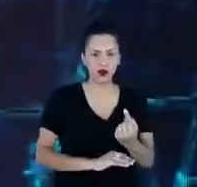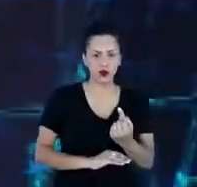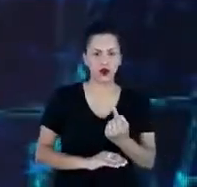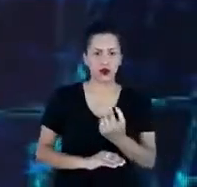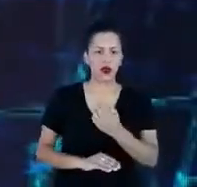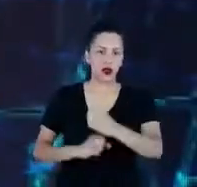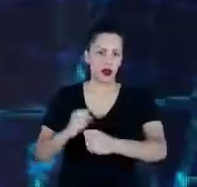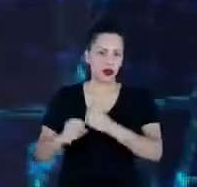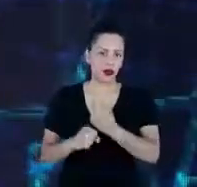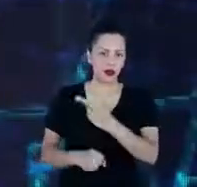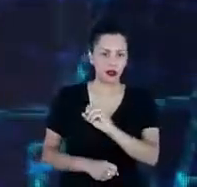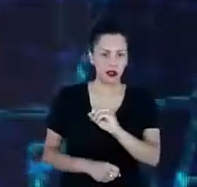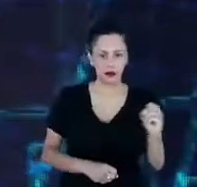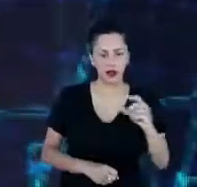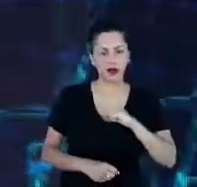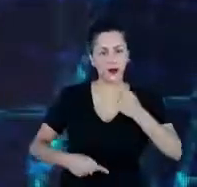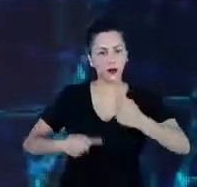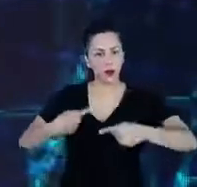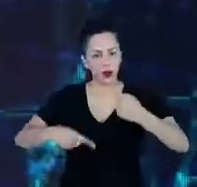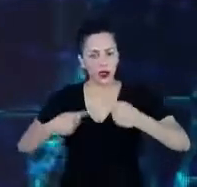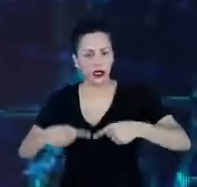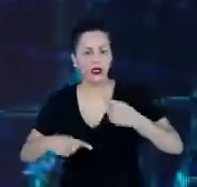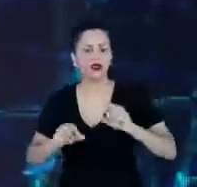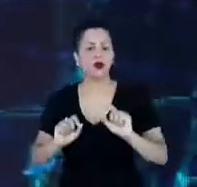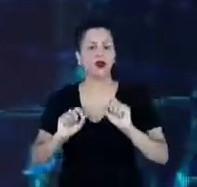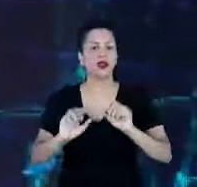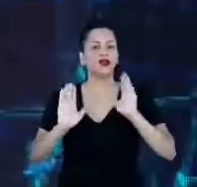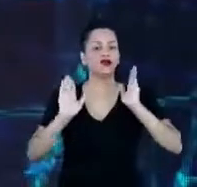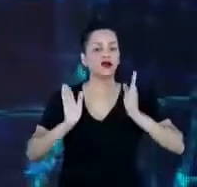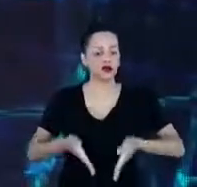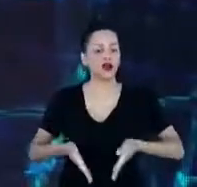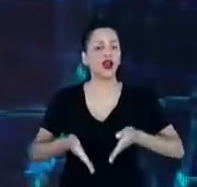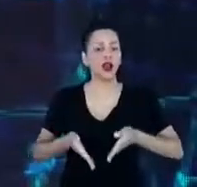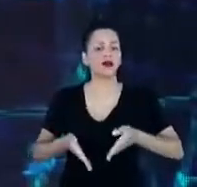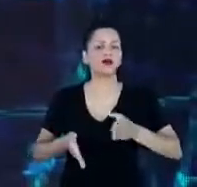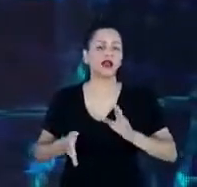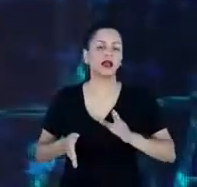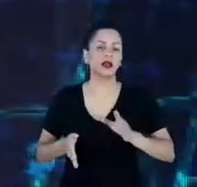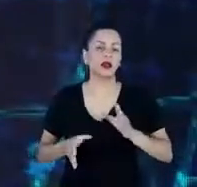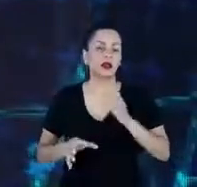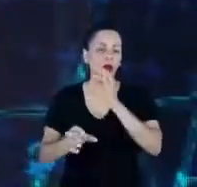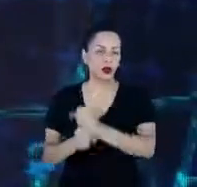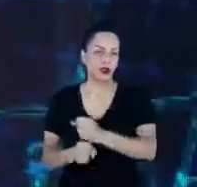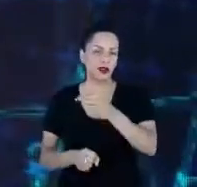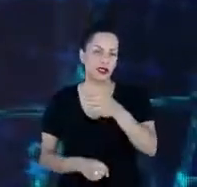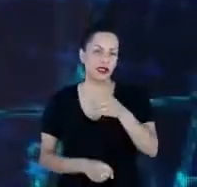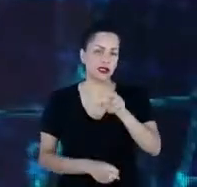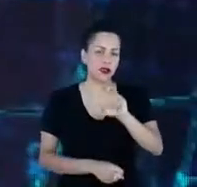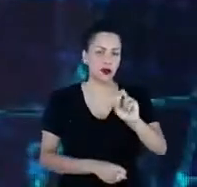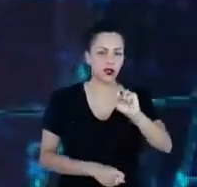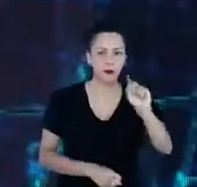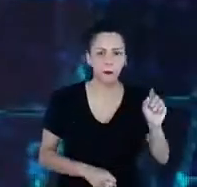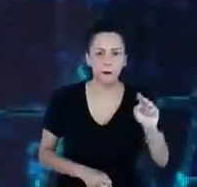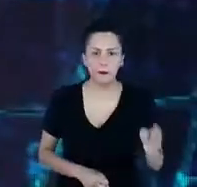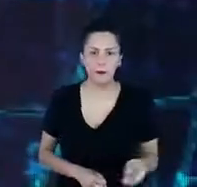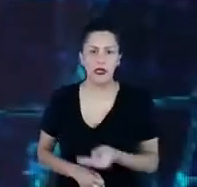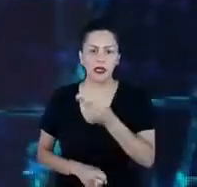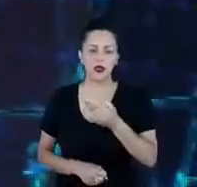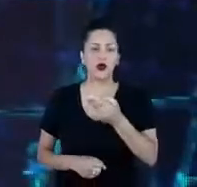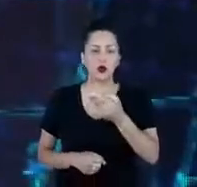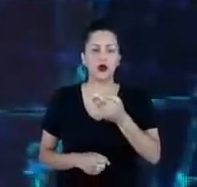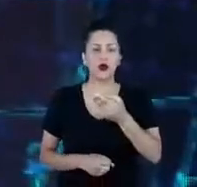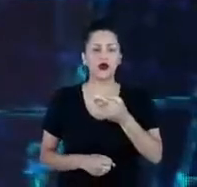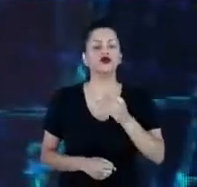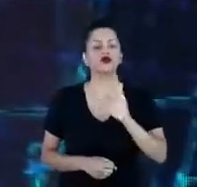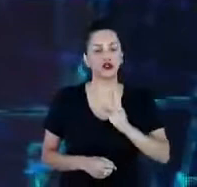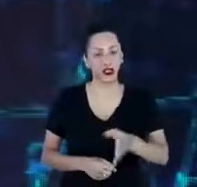política pública de incentivo encontra-se na casa dos 750 milhões de reais para esses para pesquisa e